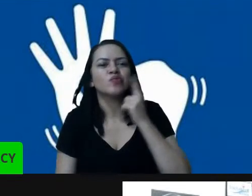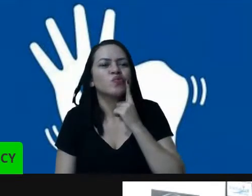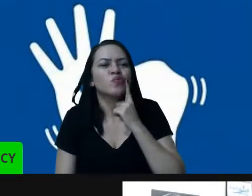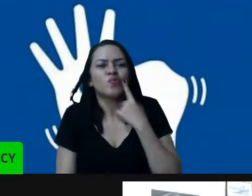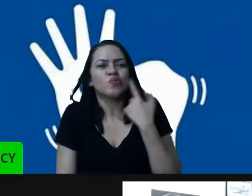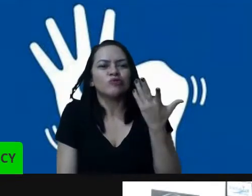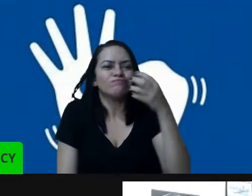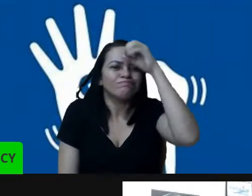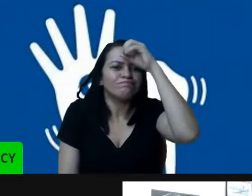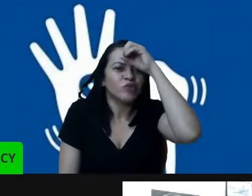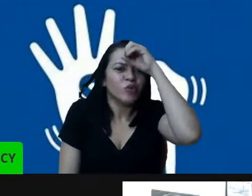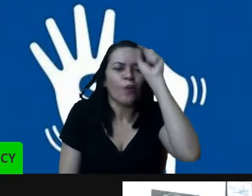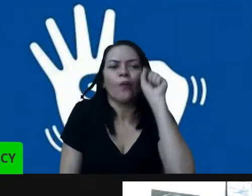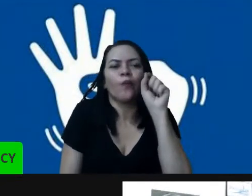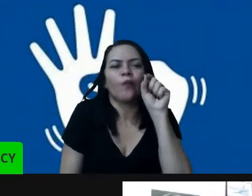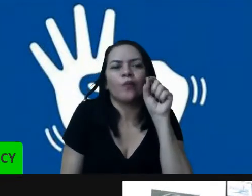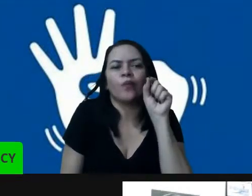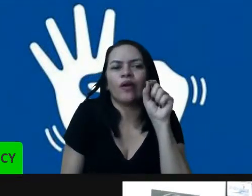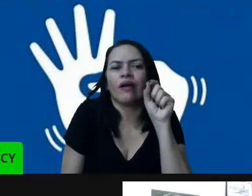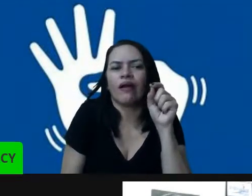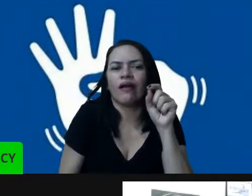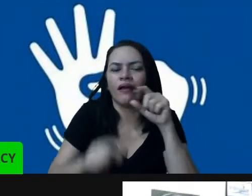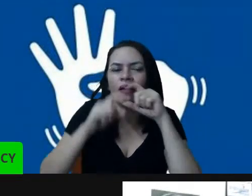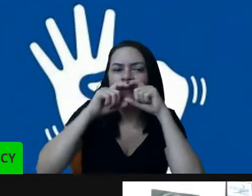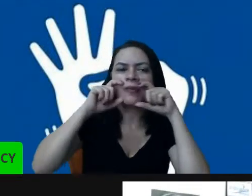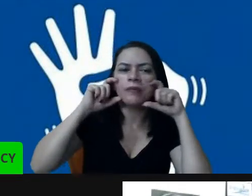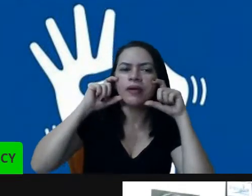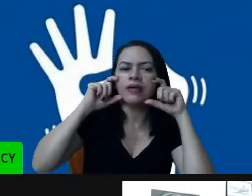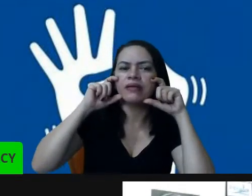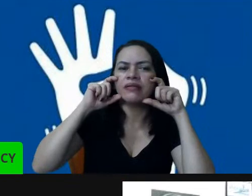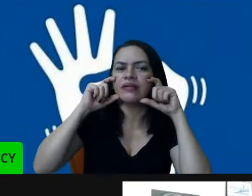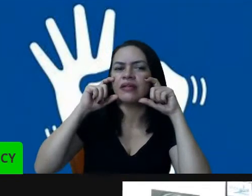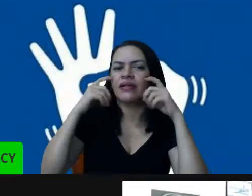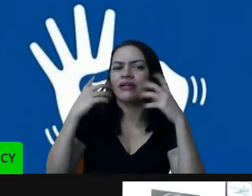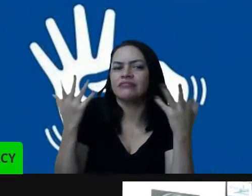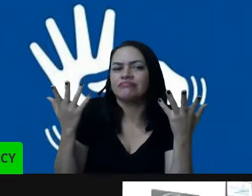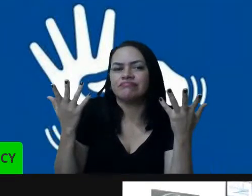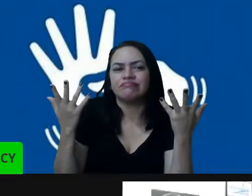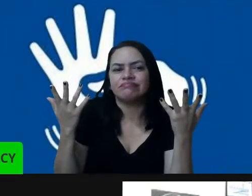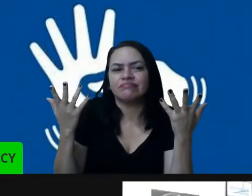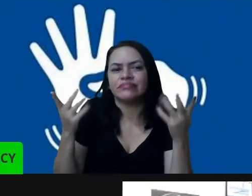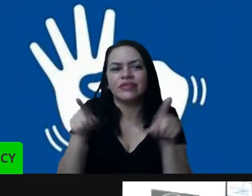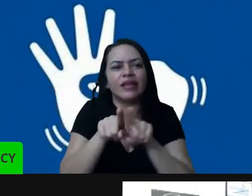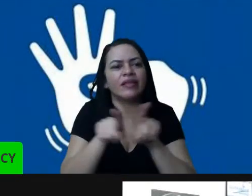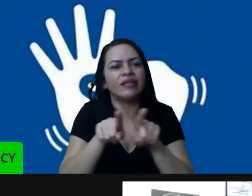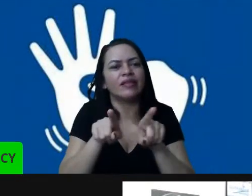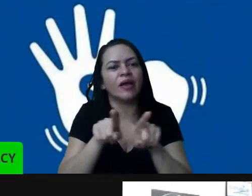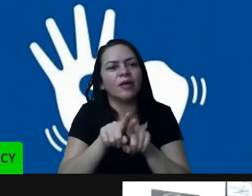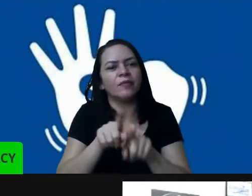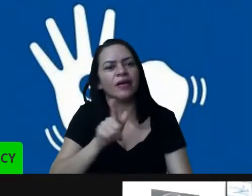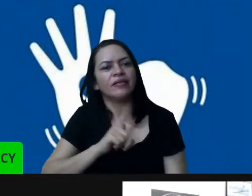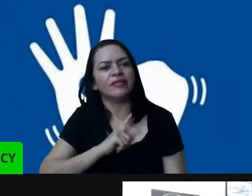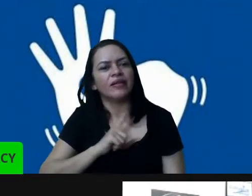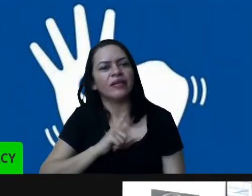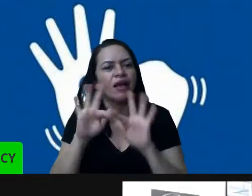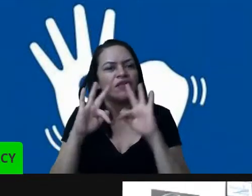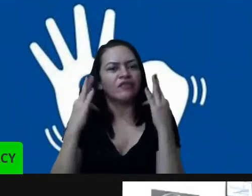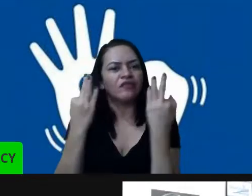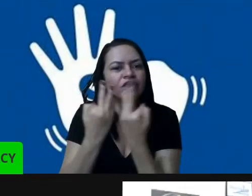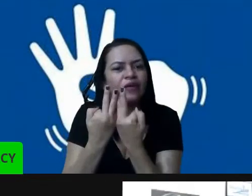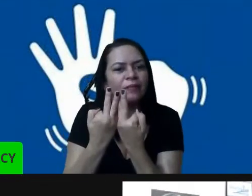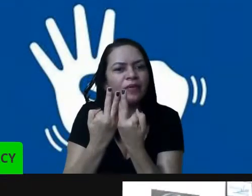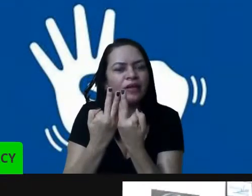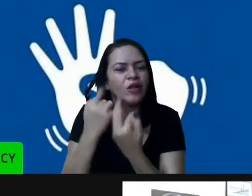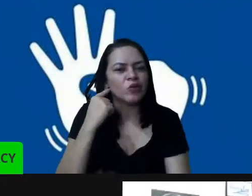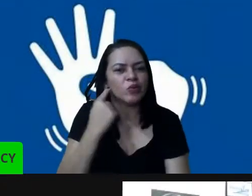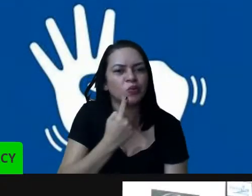é essa máscara, por que está todo mundo usando máscara, né? Tem surdo que, e também tem... Tem, a gente tem as famílias dos surdos, né? Que